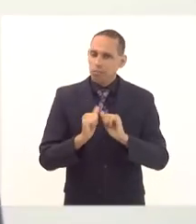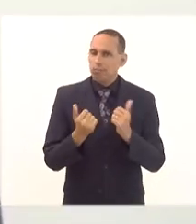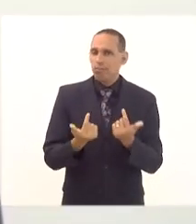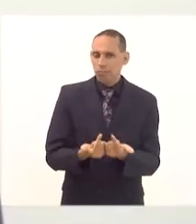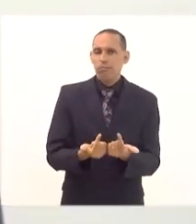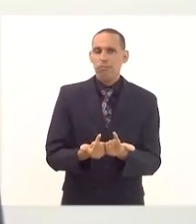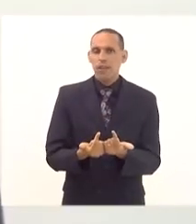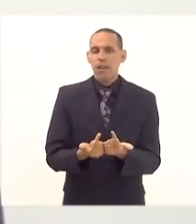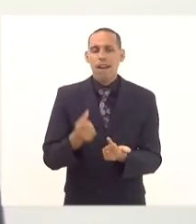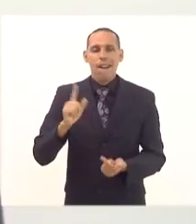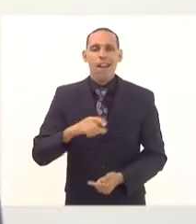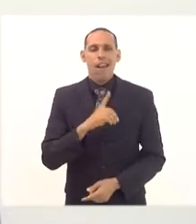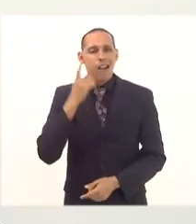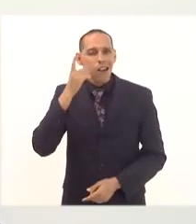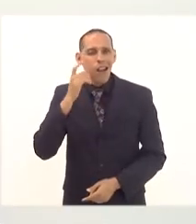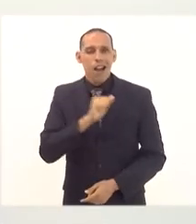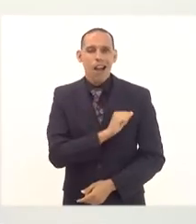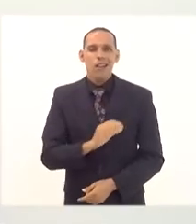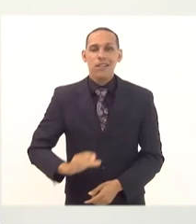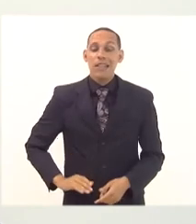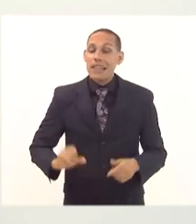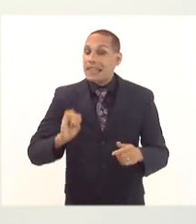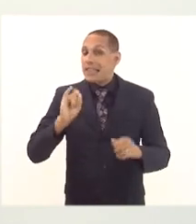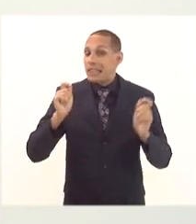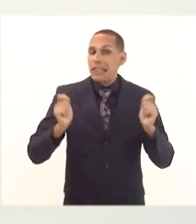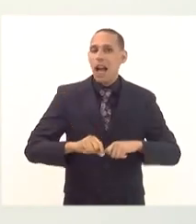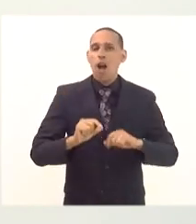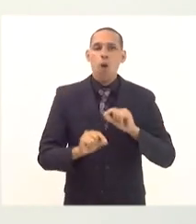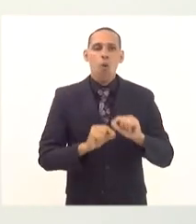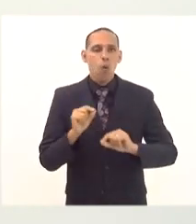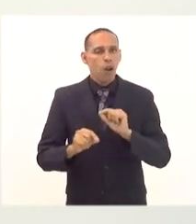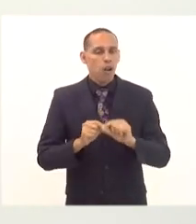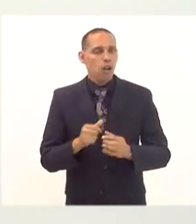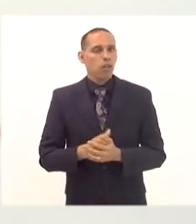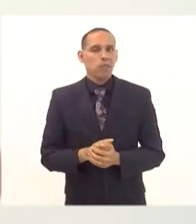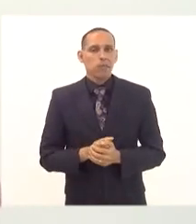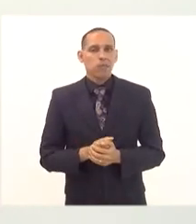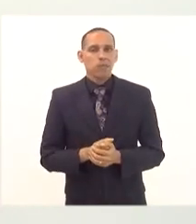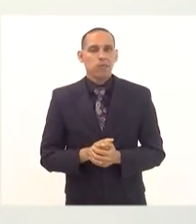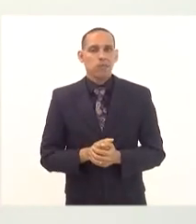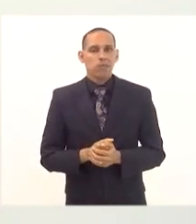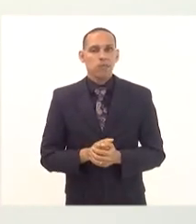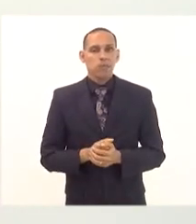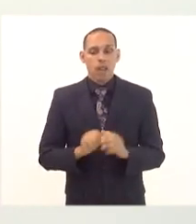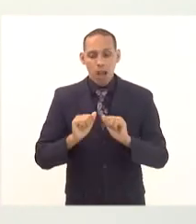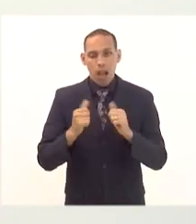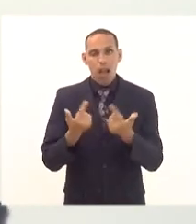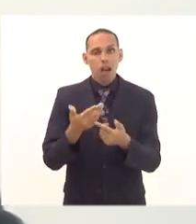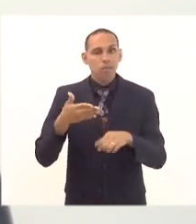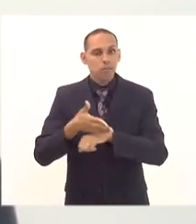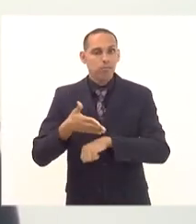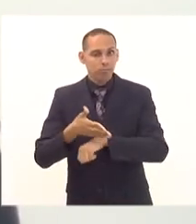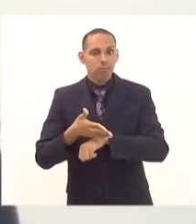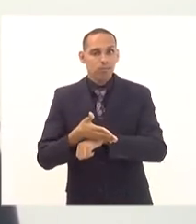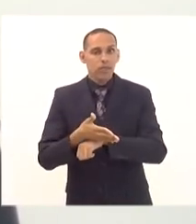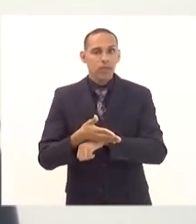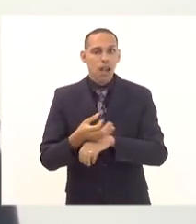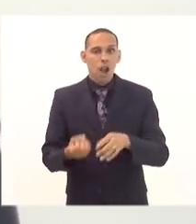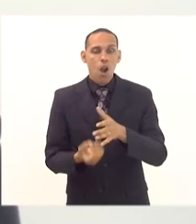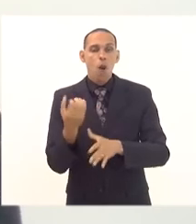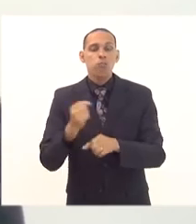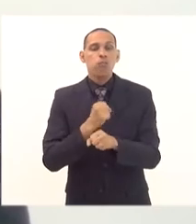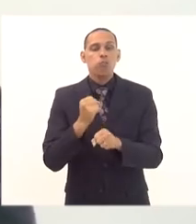André Ceciliano para saber se é possível imaginar que assim uma participação da Assembleia Legislativa né na